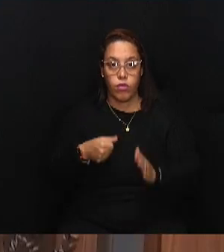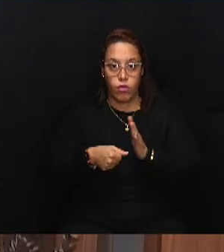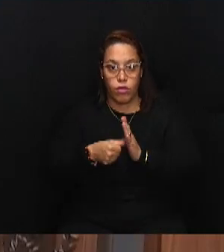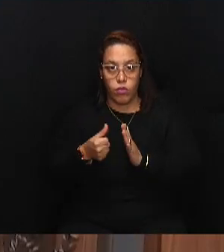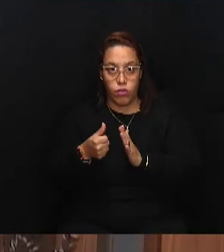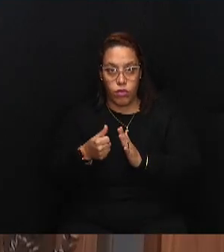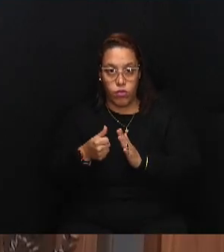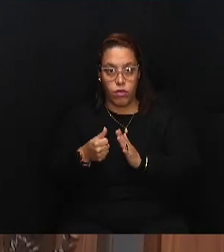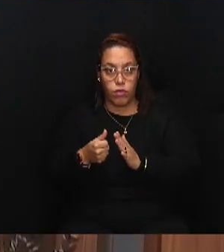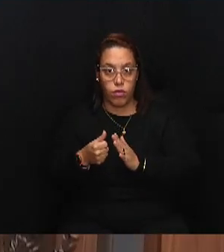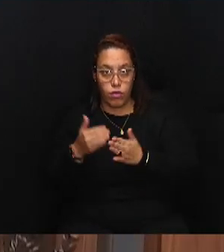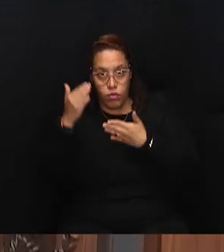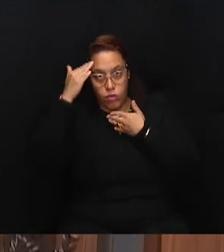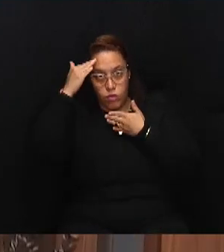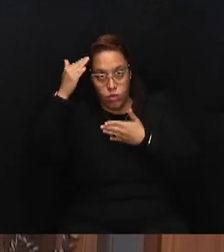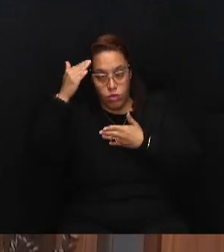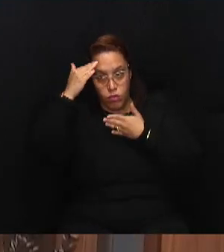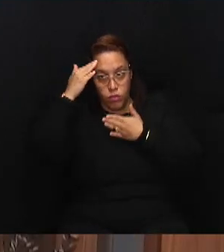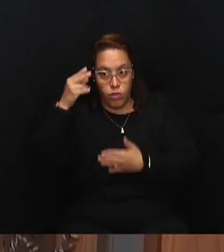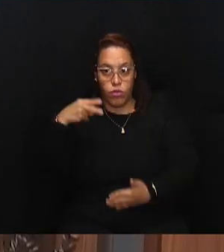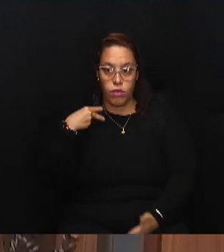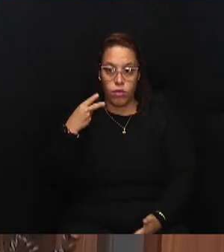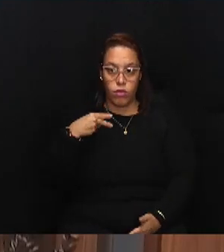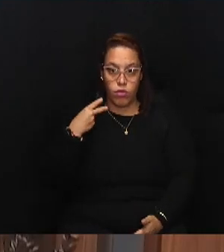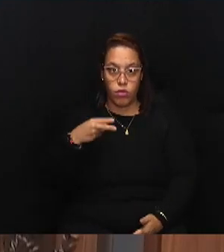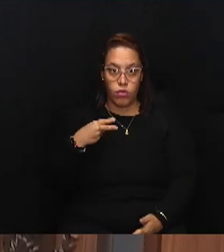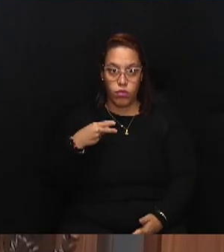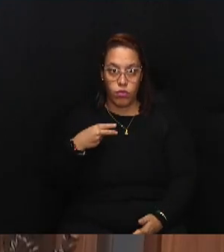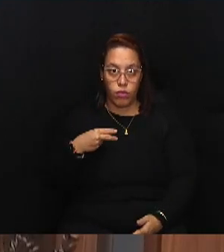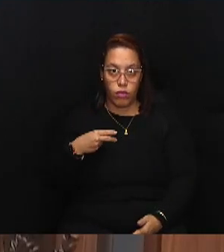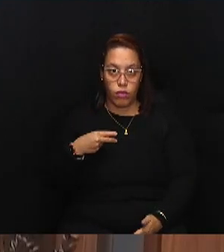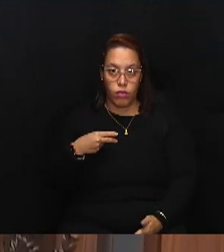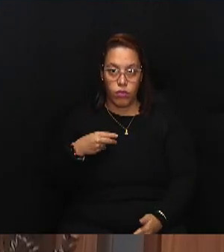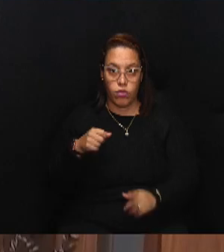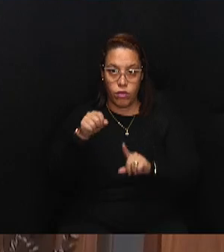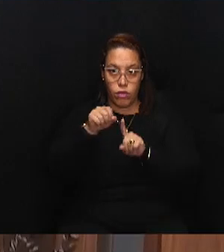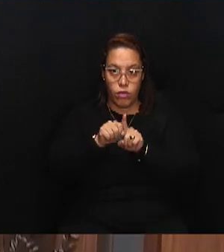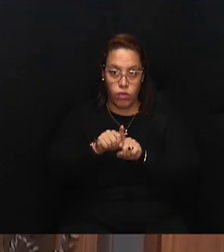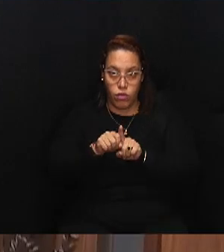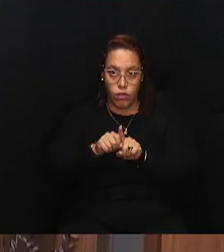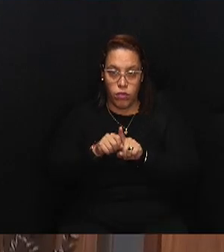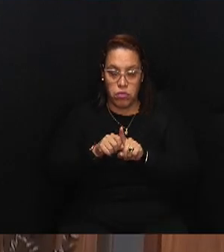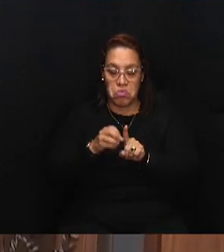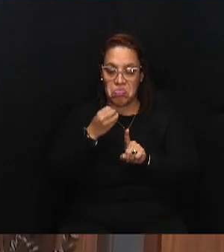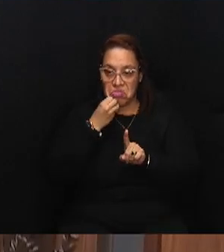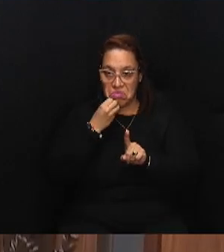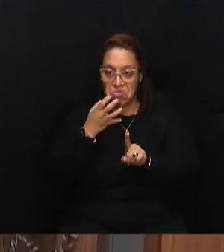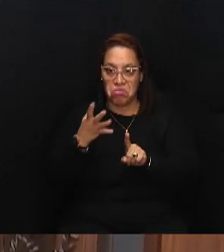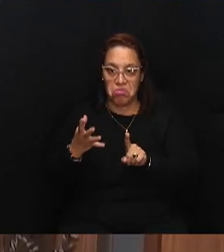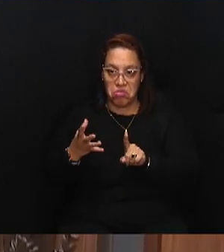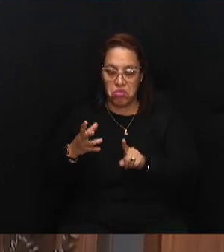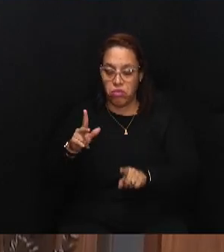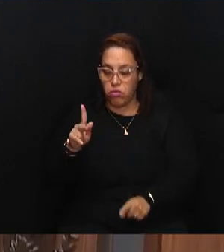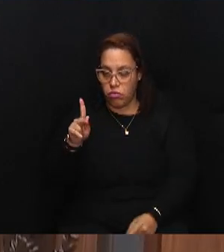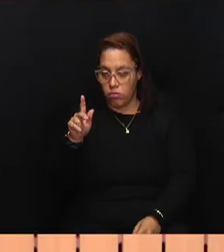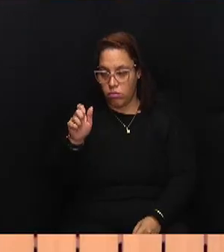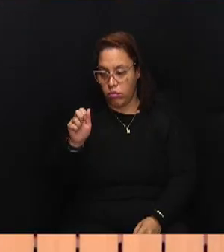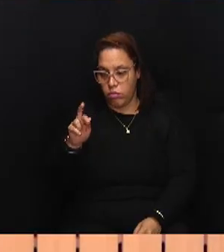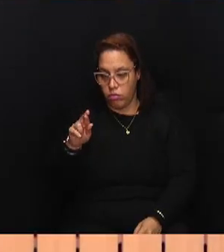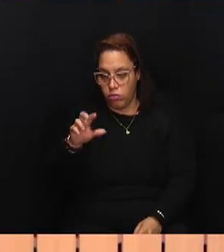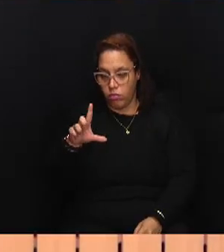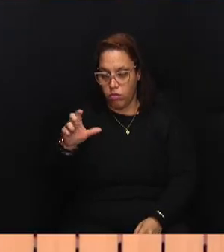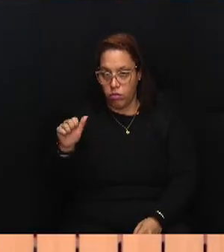Primeiro, realmente, agradecer, vereador. Eu acho que nós estamos um mês muito positivo, a Carla já falou, porque tivemos